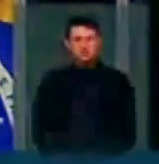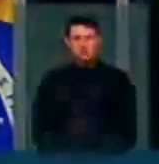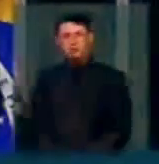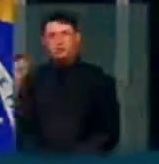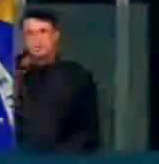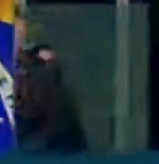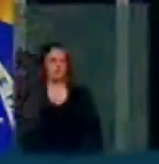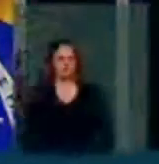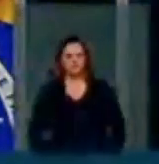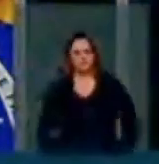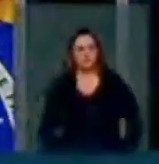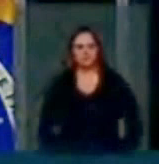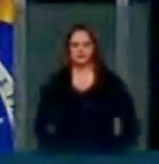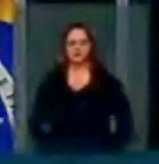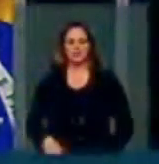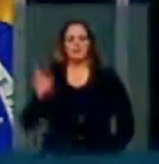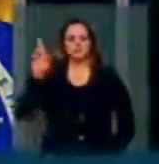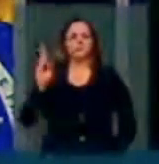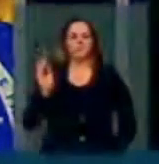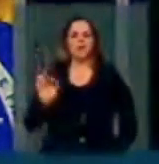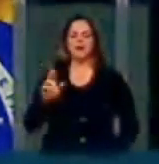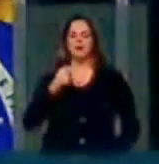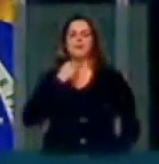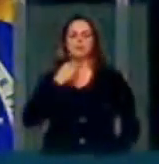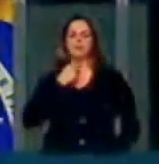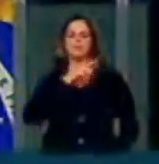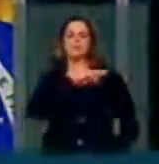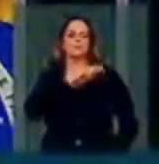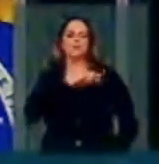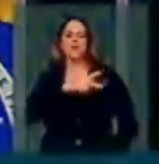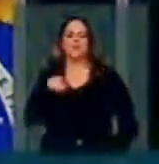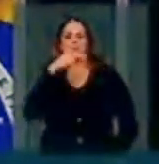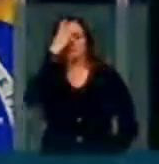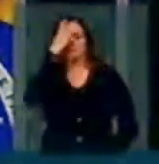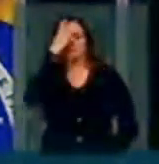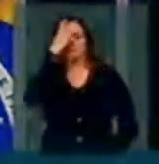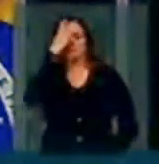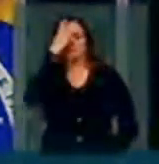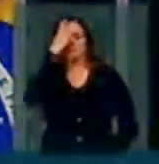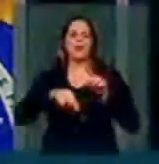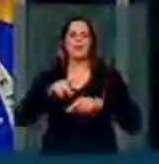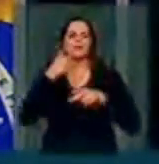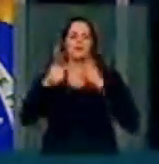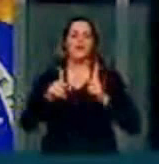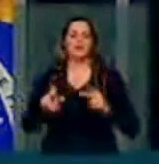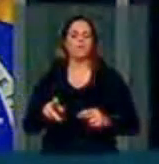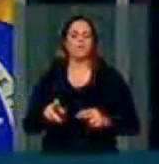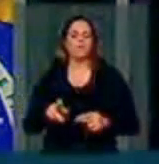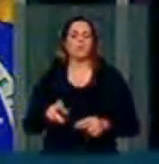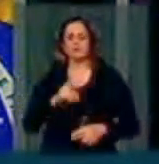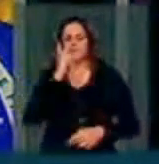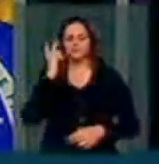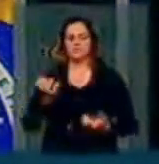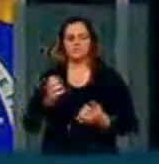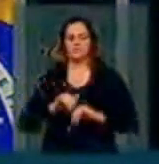frequentador que xingou a mãe do outro, eu não vou mais abrir um bar. Então, o empreendedor brasileiro que quer lançar serviços na internet, onde não há barreira de